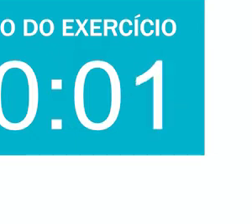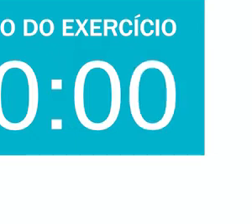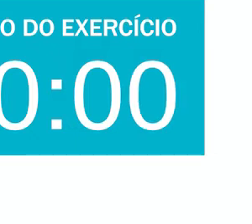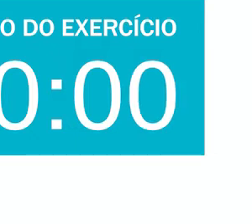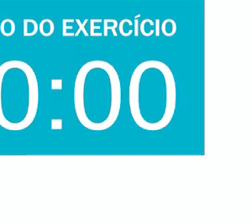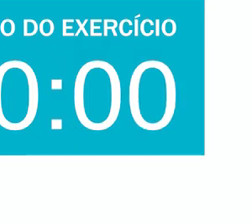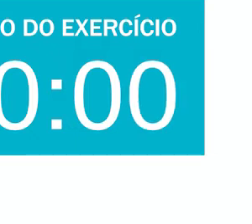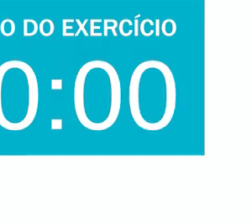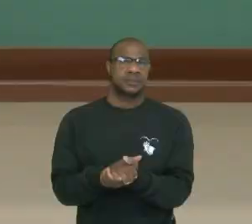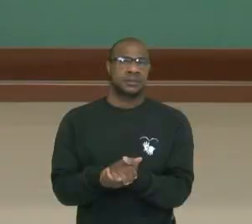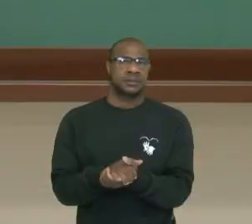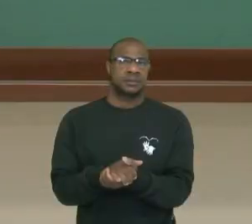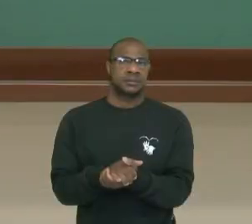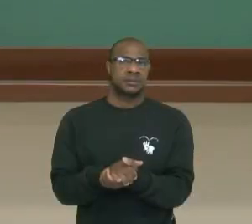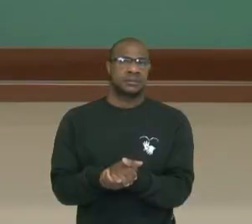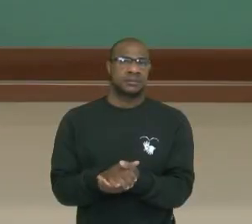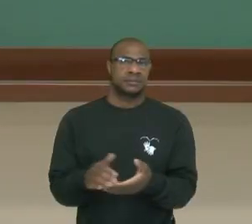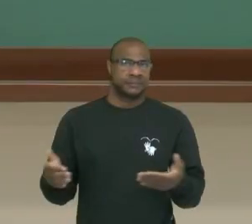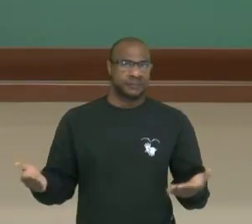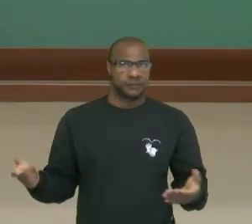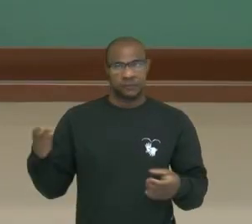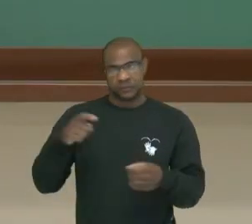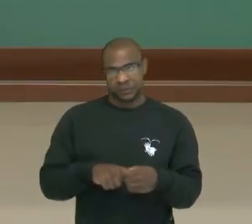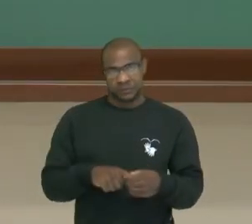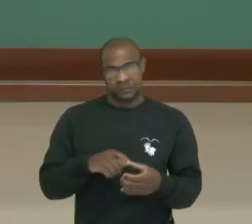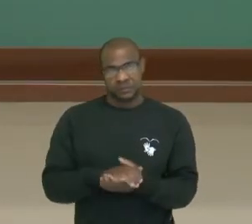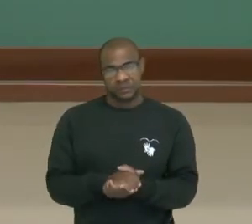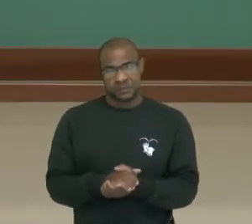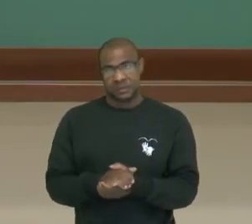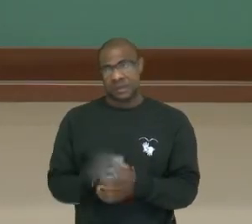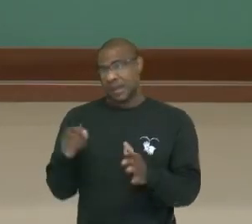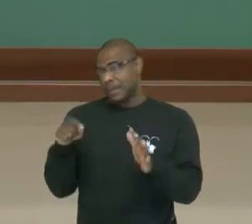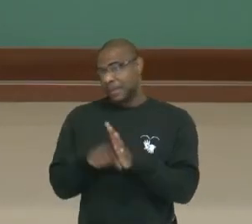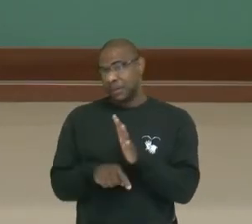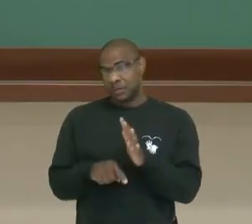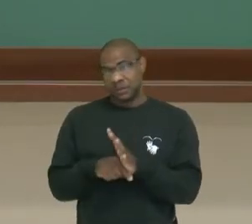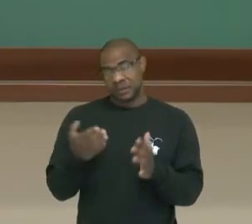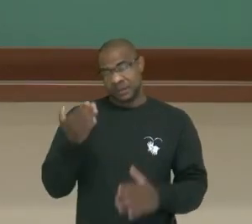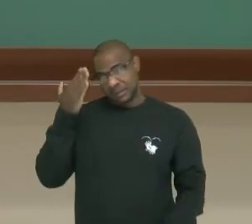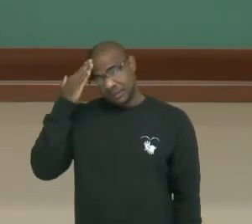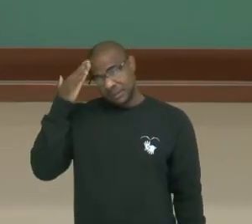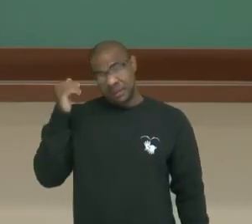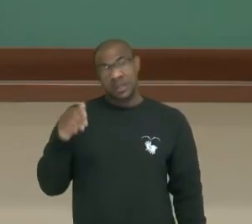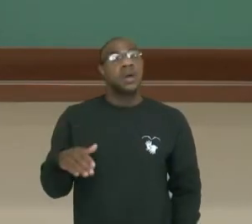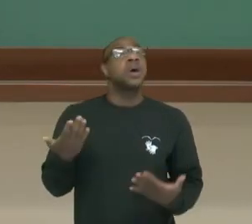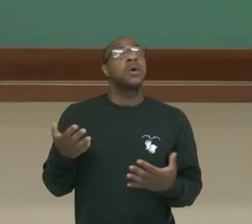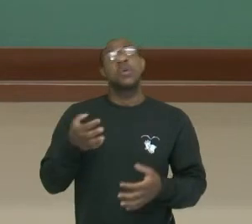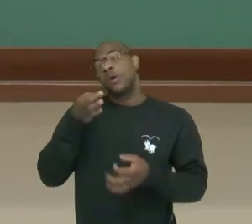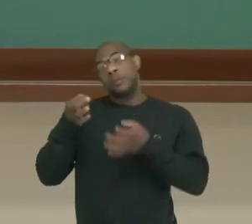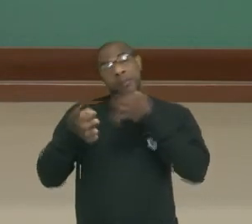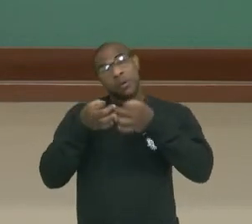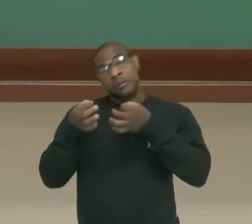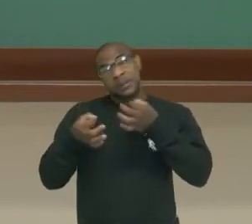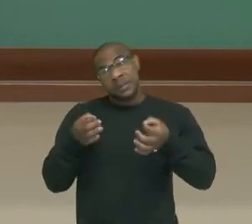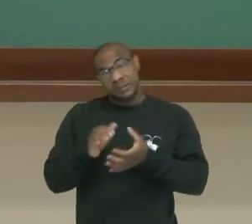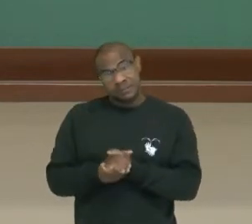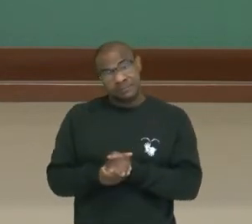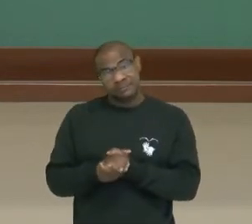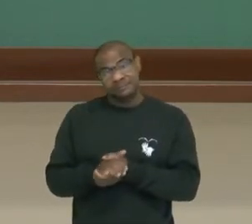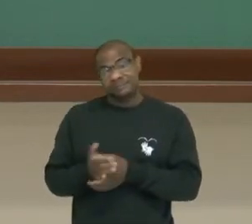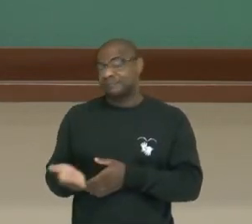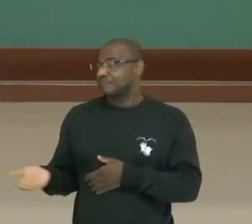carreira? Como conciliar a felicidade e rendimentos? Não adianta optar por uma profissão só